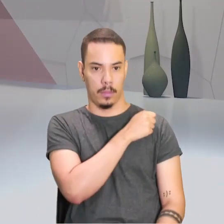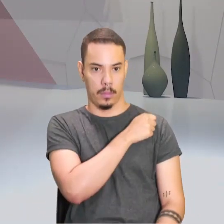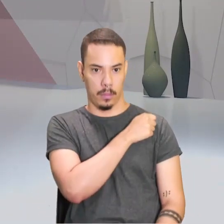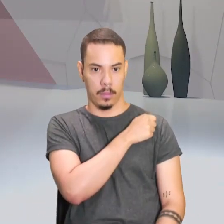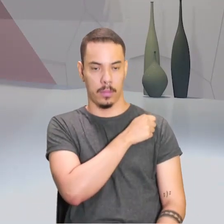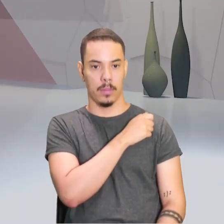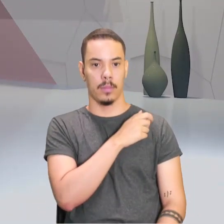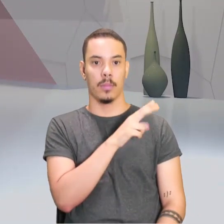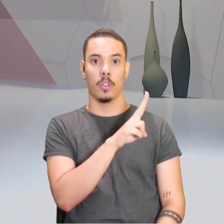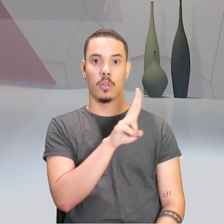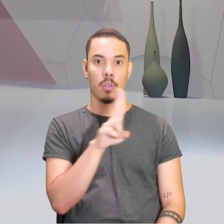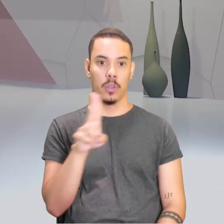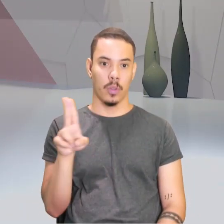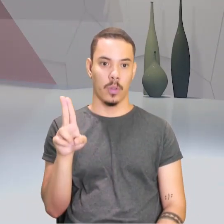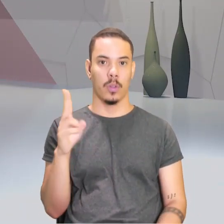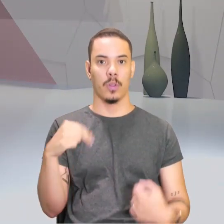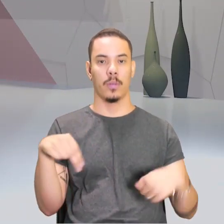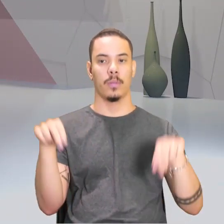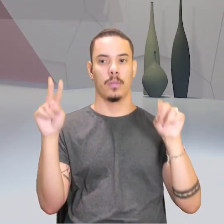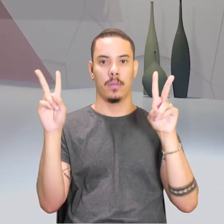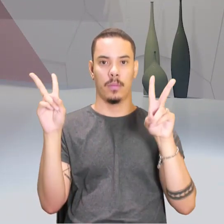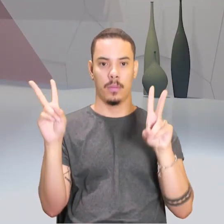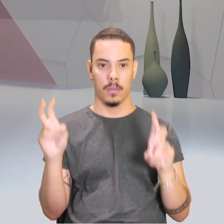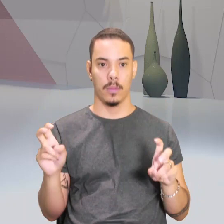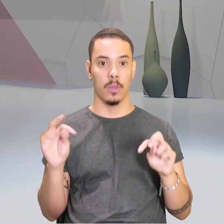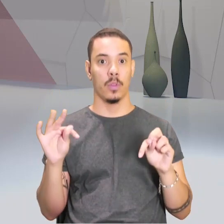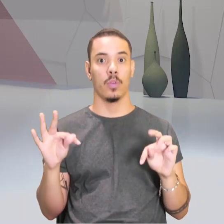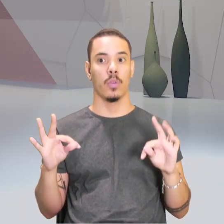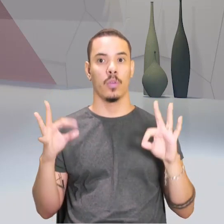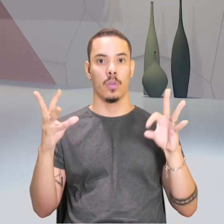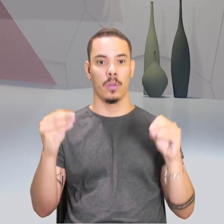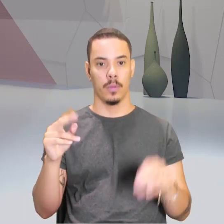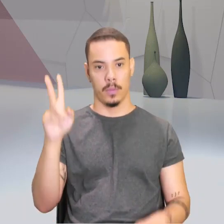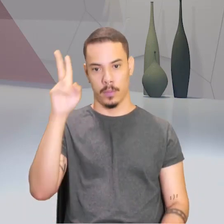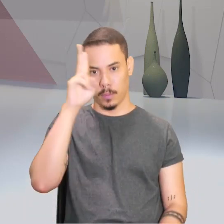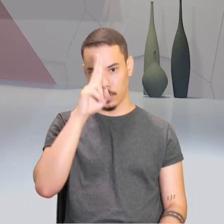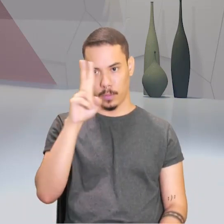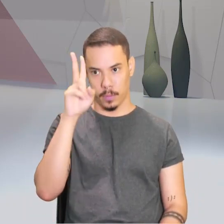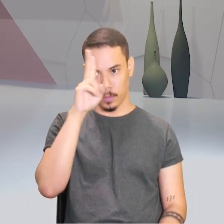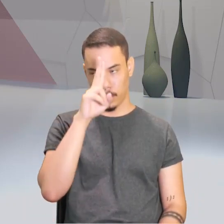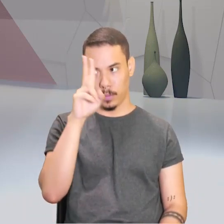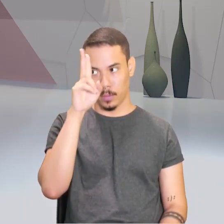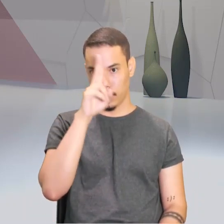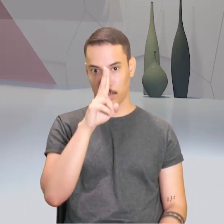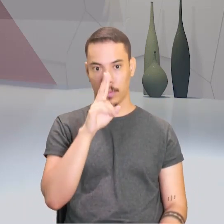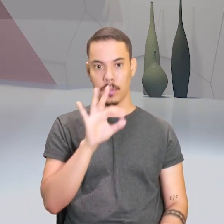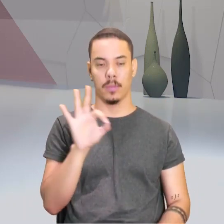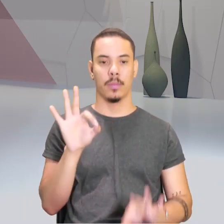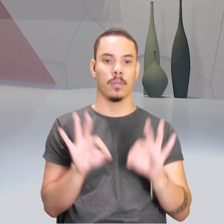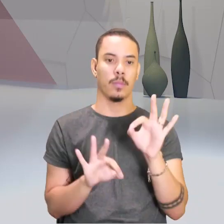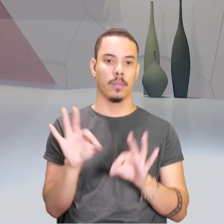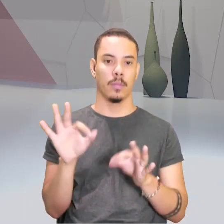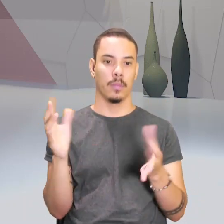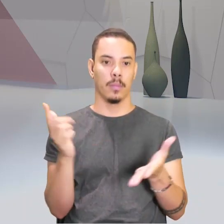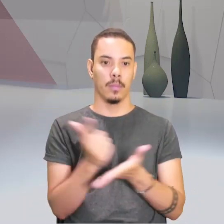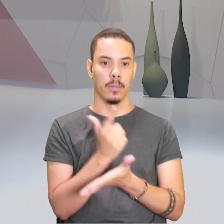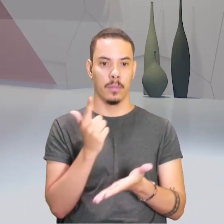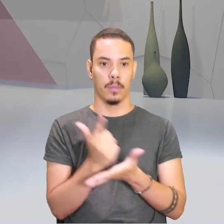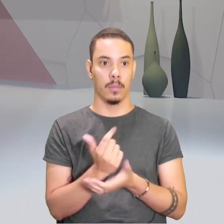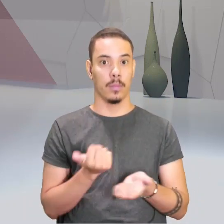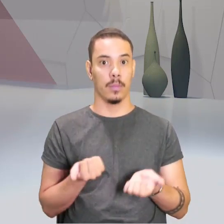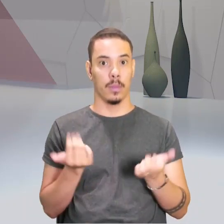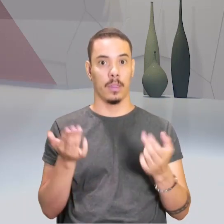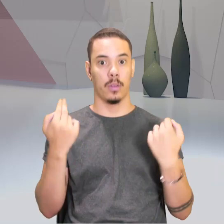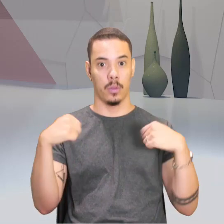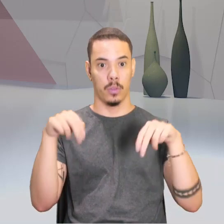desde o nome do título, reunir todas as histórias, organizar um livro e dar um título